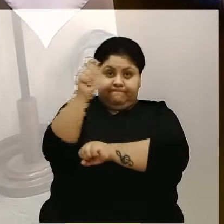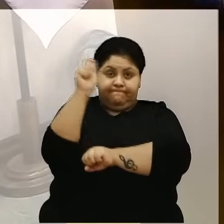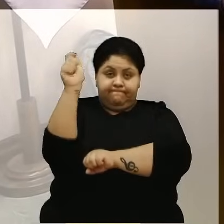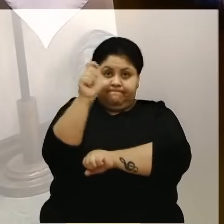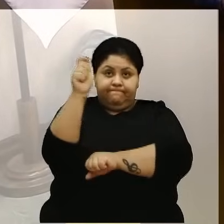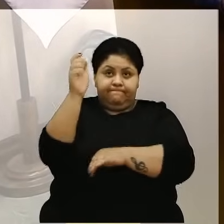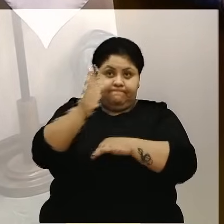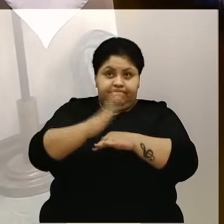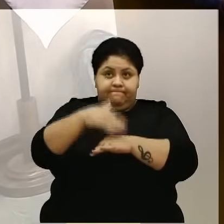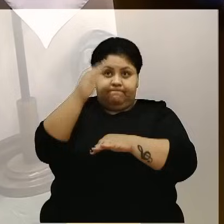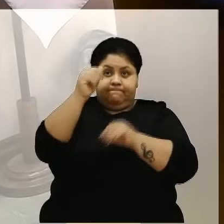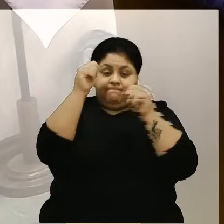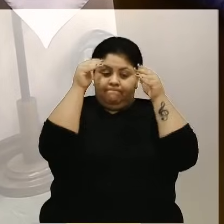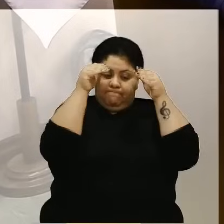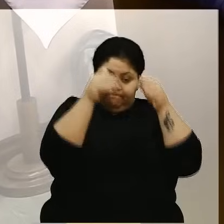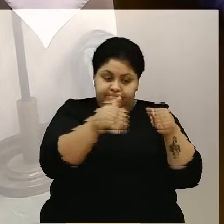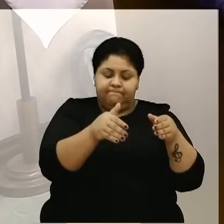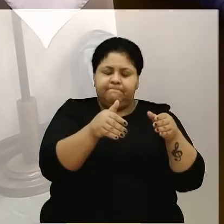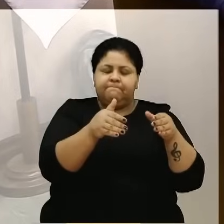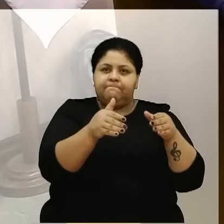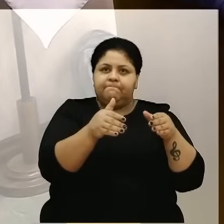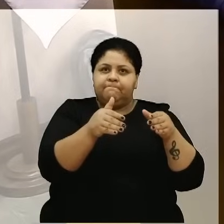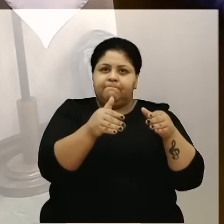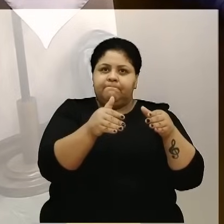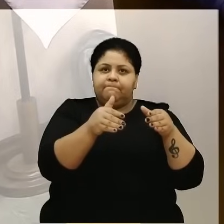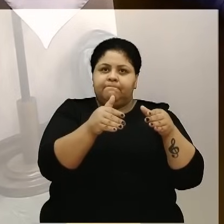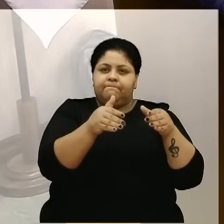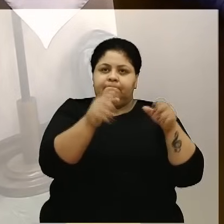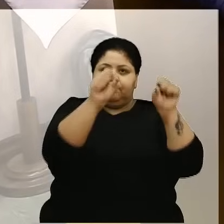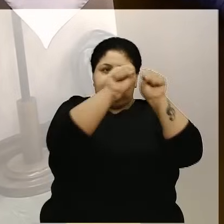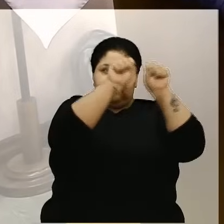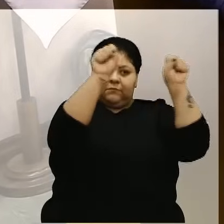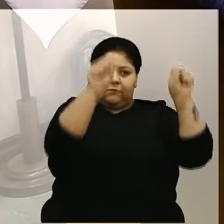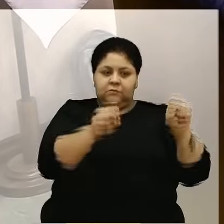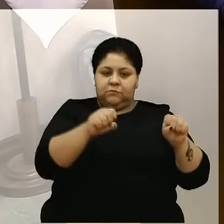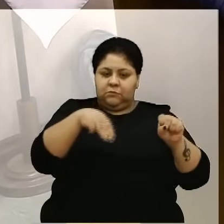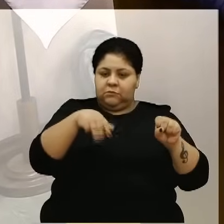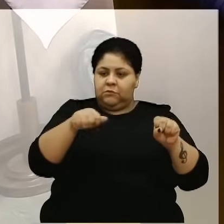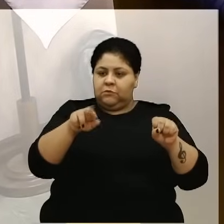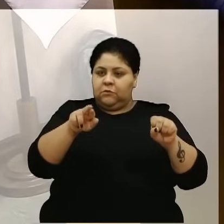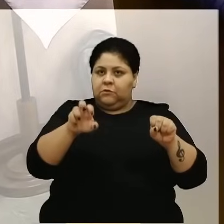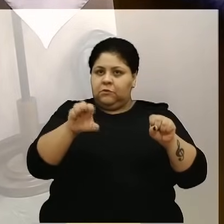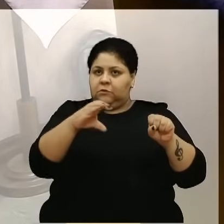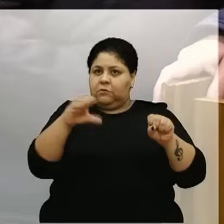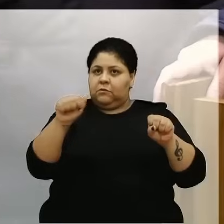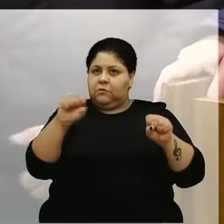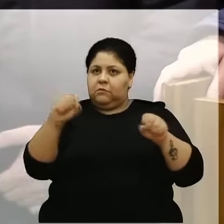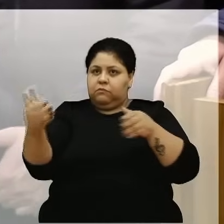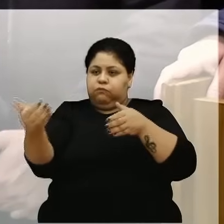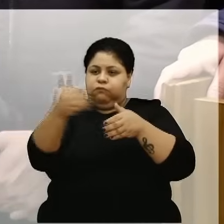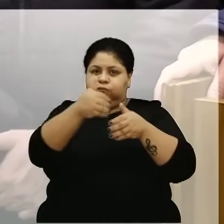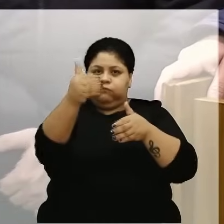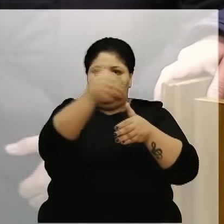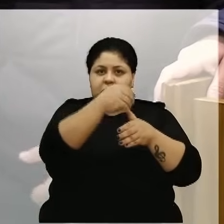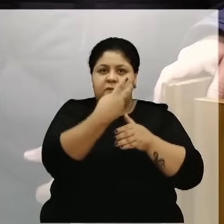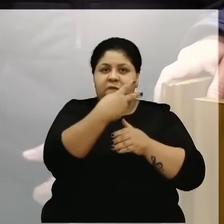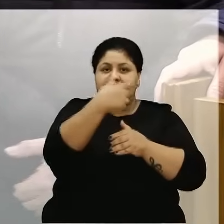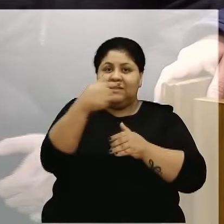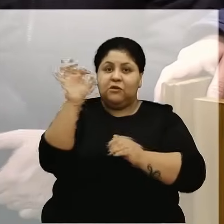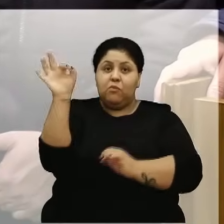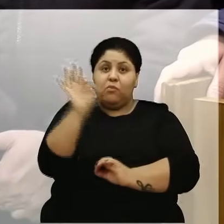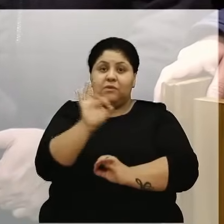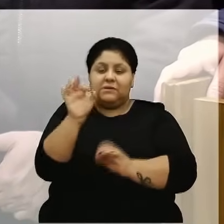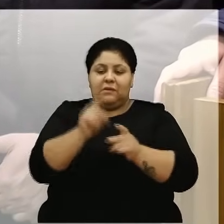mais precisamente as questões do sistema Marrecas, que abastece 27% da população de Caxias do Sul.